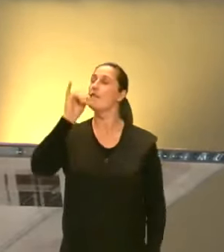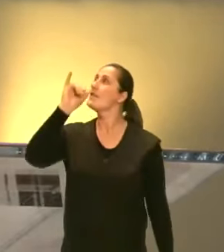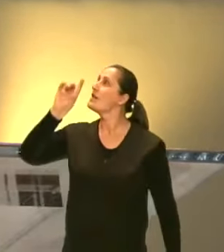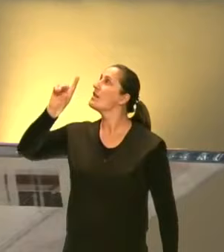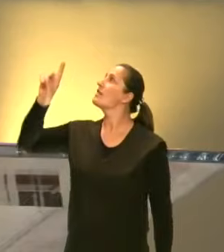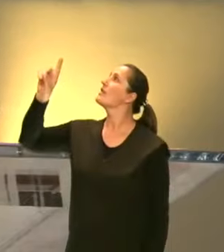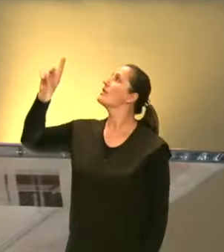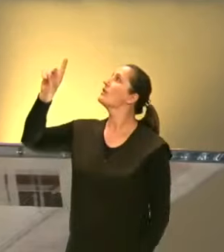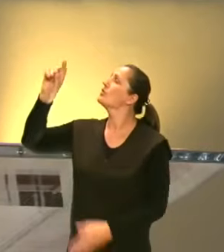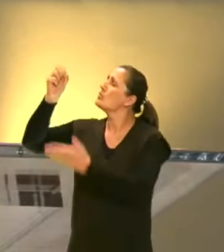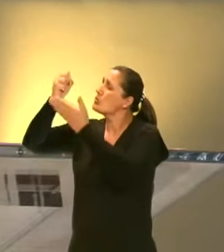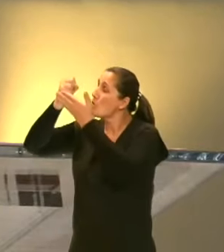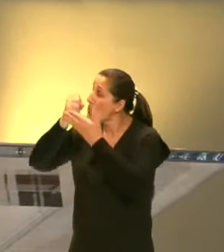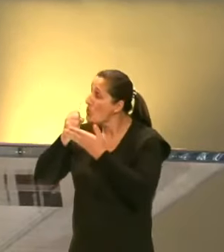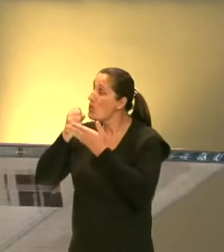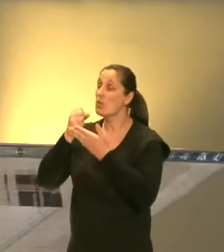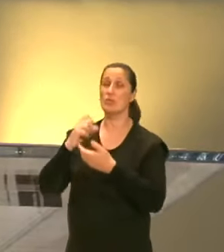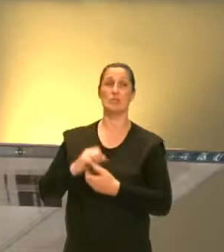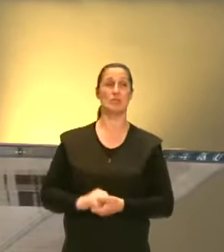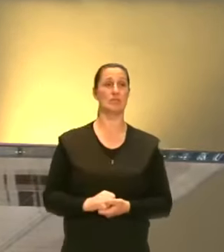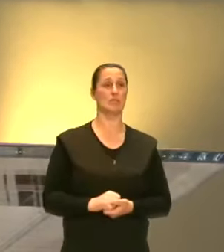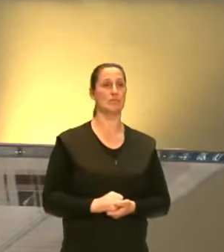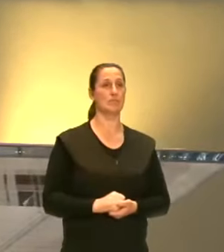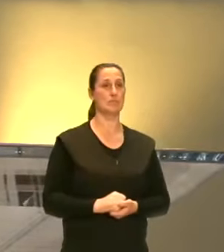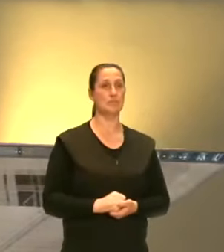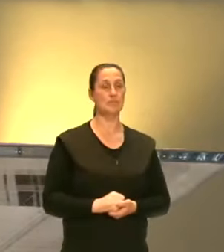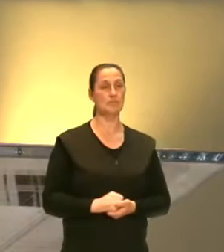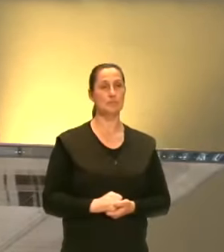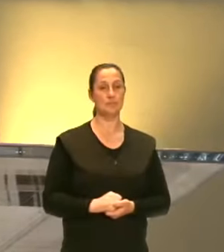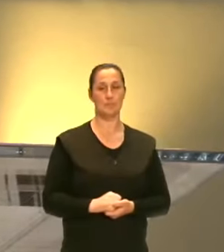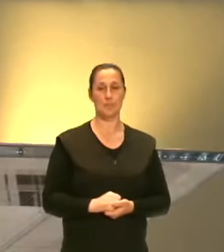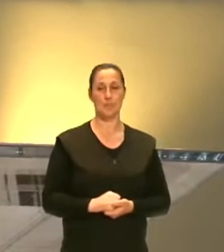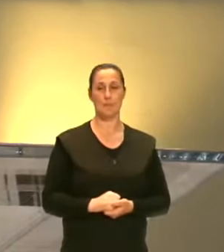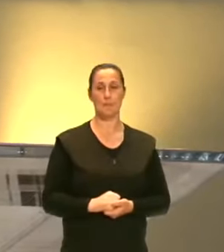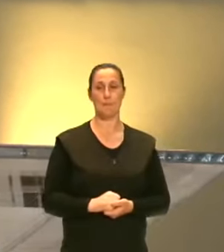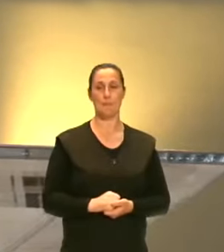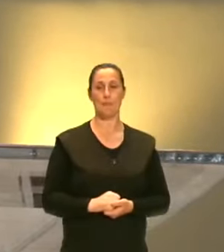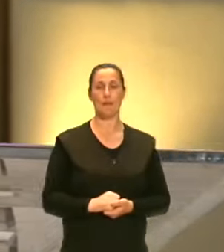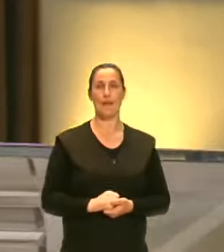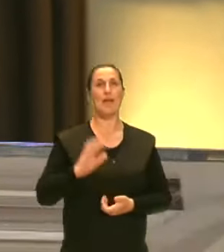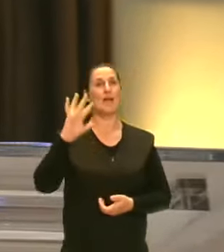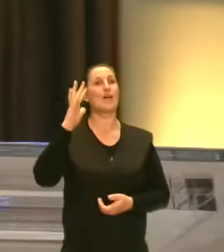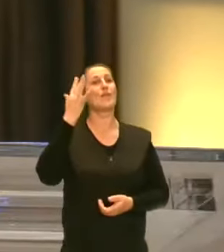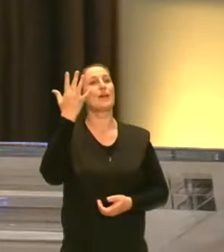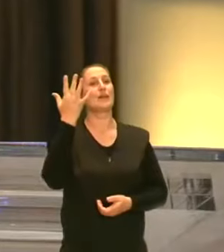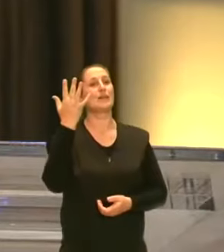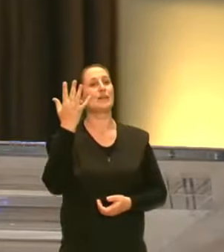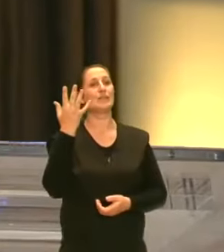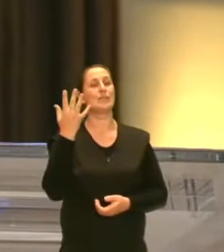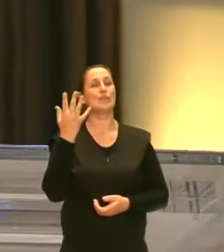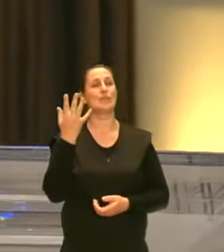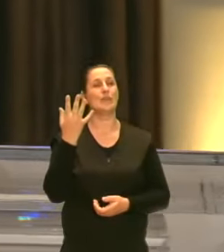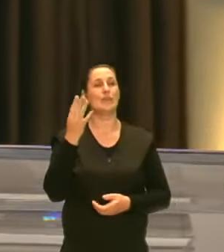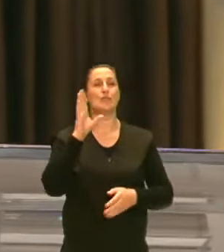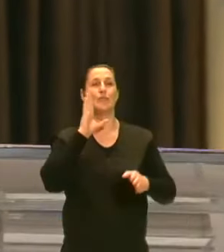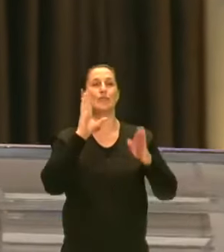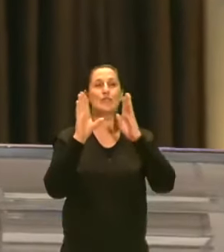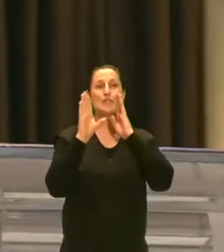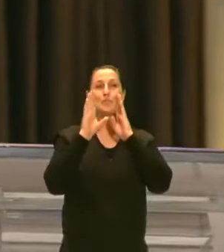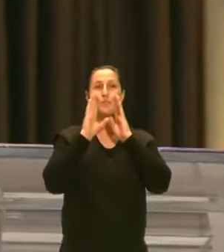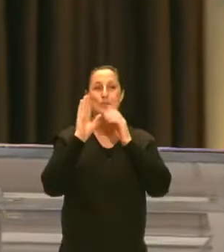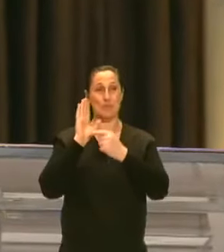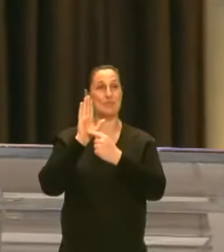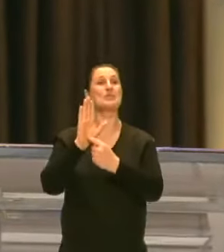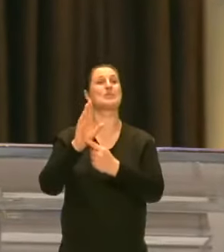Senhor venha socorrer. Queridos, quando eu vi essa lembrança da minha esposa grávida, a gente naquela cadeira de sala,